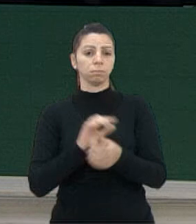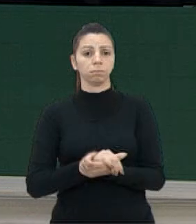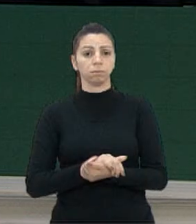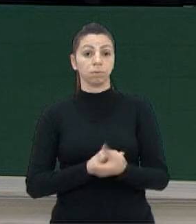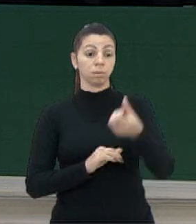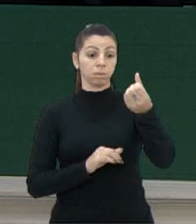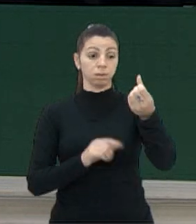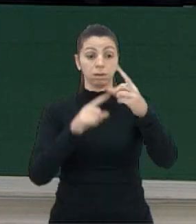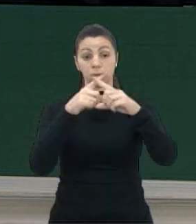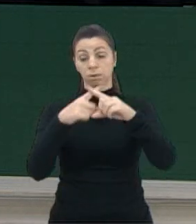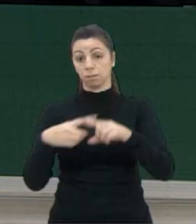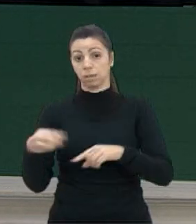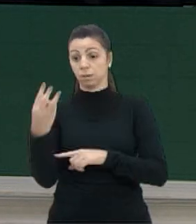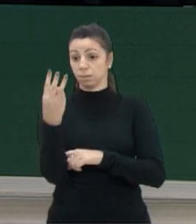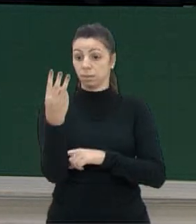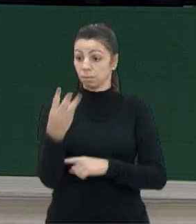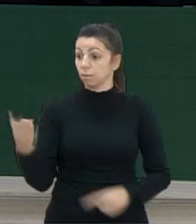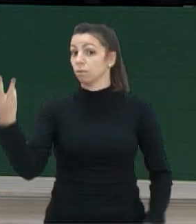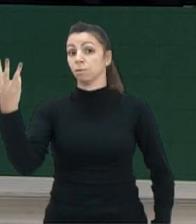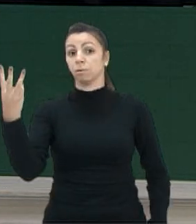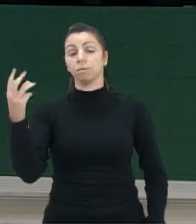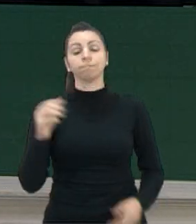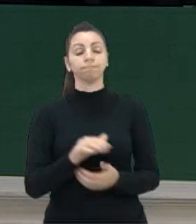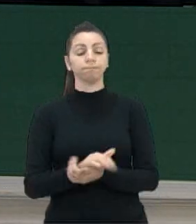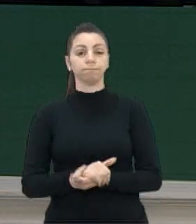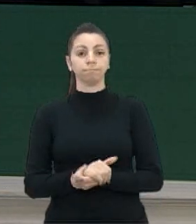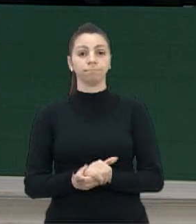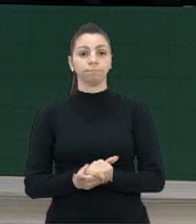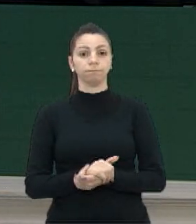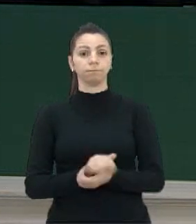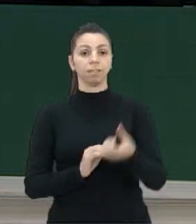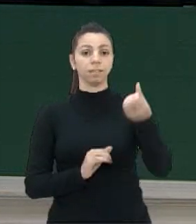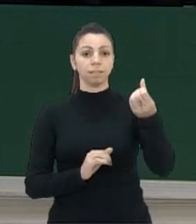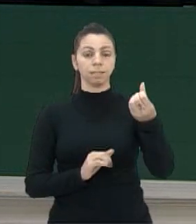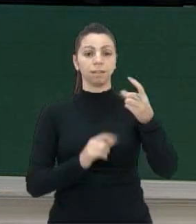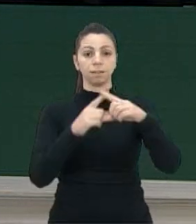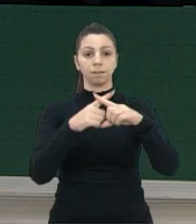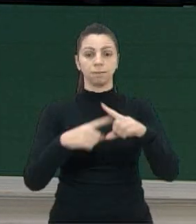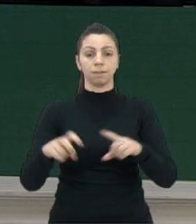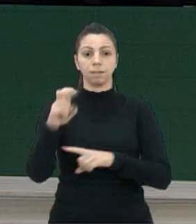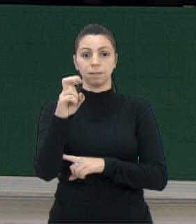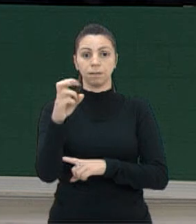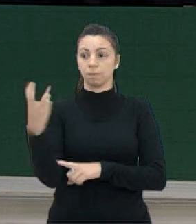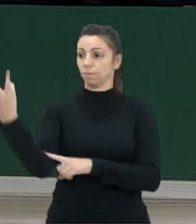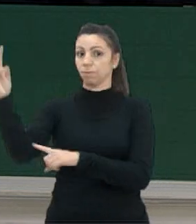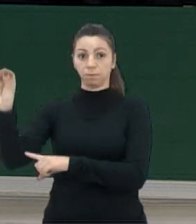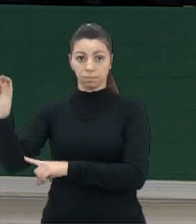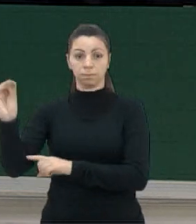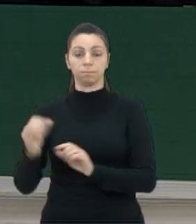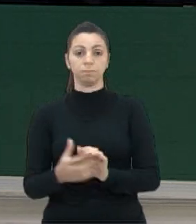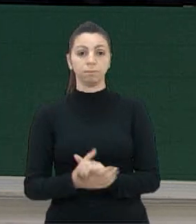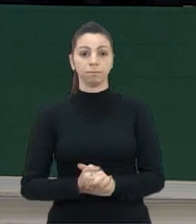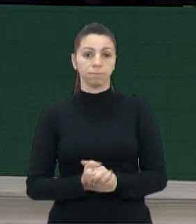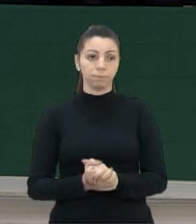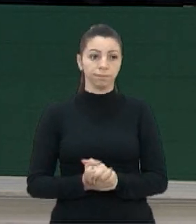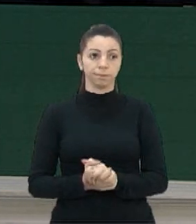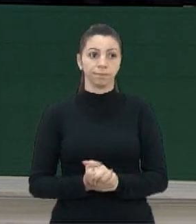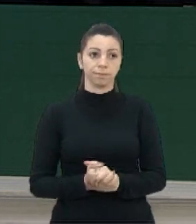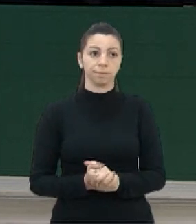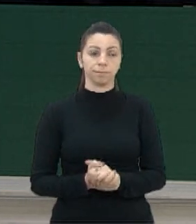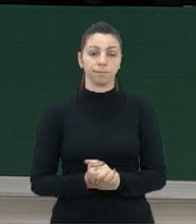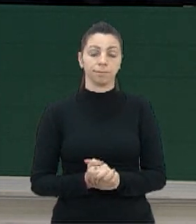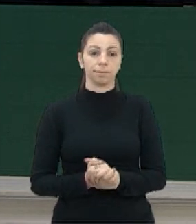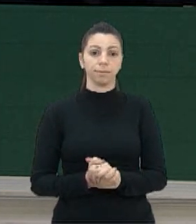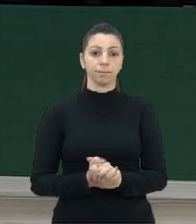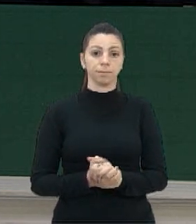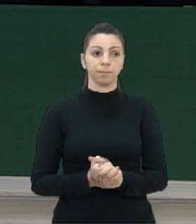é 30. Então, se eu multiplico aqui por 6, eu vou ter o valor de 30. Sendo assim, eu preciso